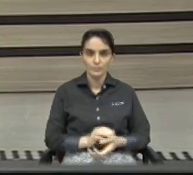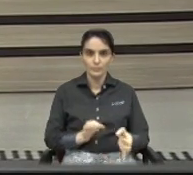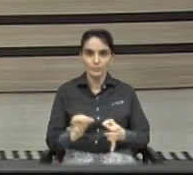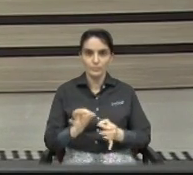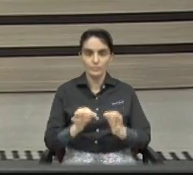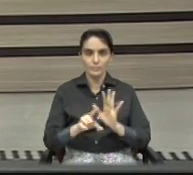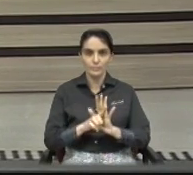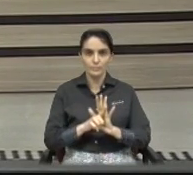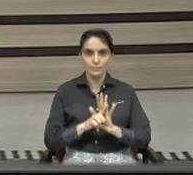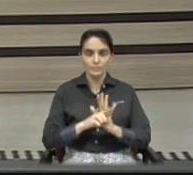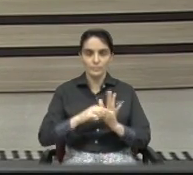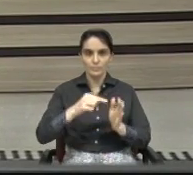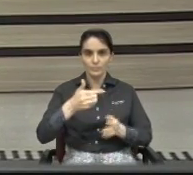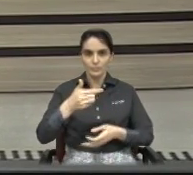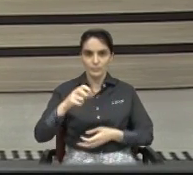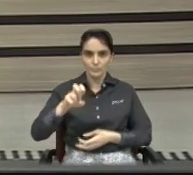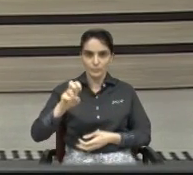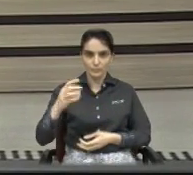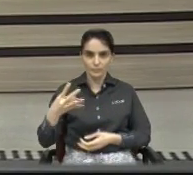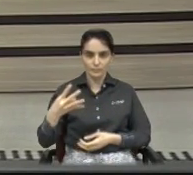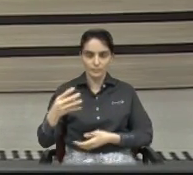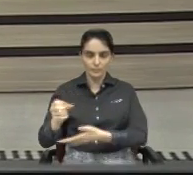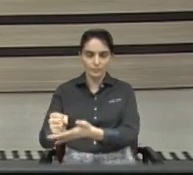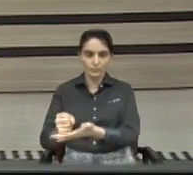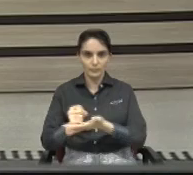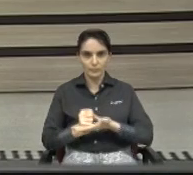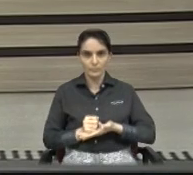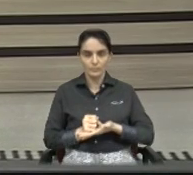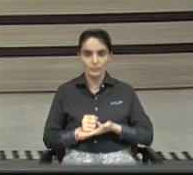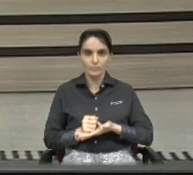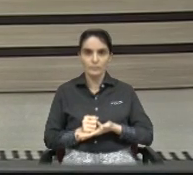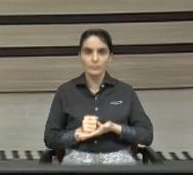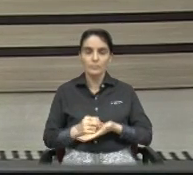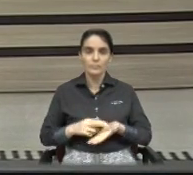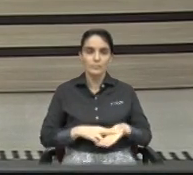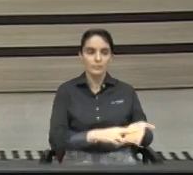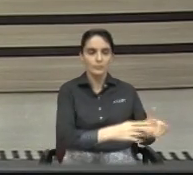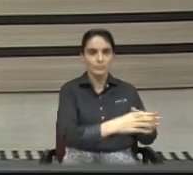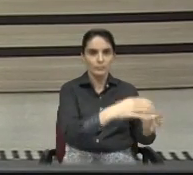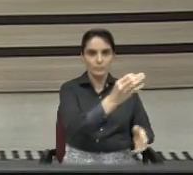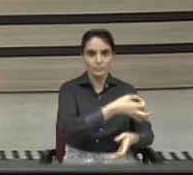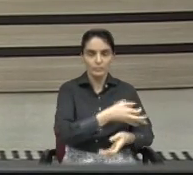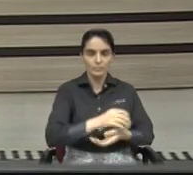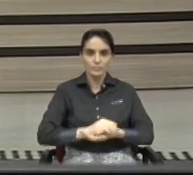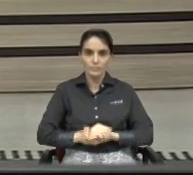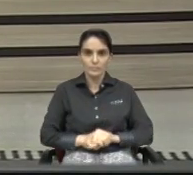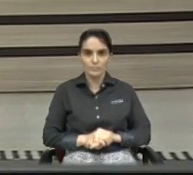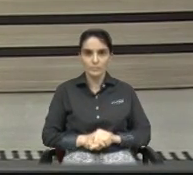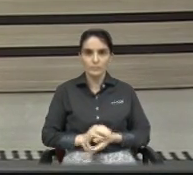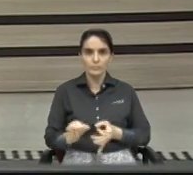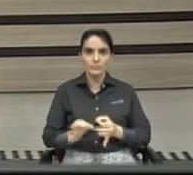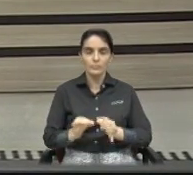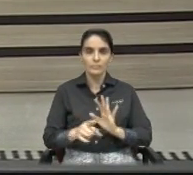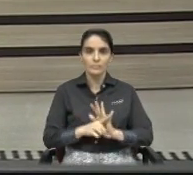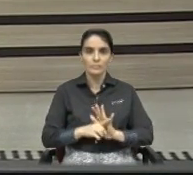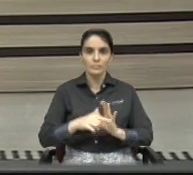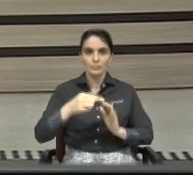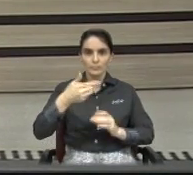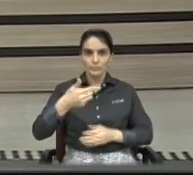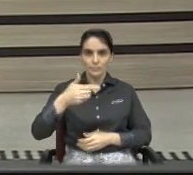Projeto de Lei número 254 é recebido pela mesa diretora e encaminhado às comissões competentes. Projeto de Lei